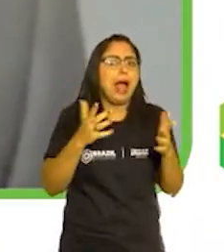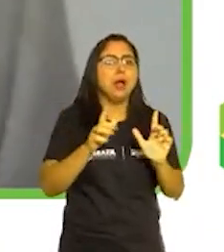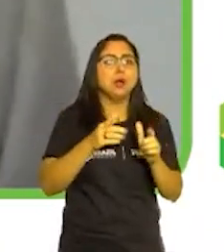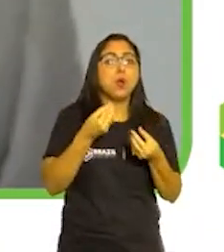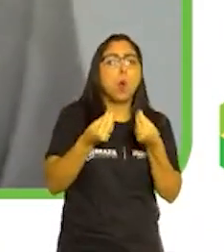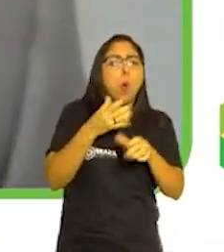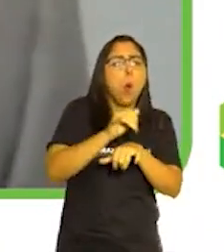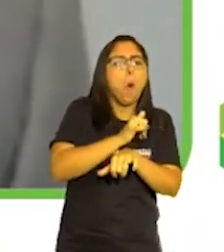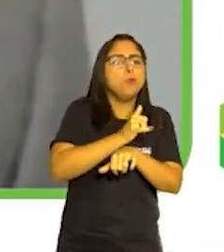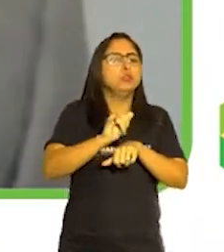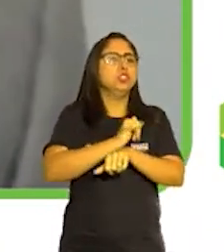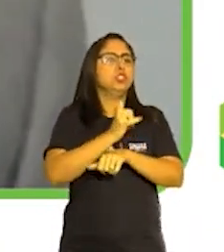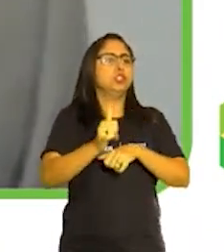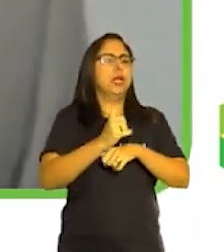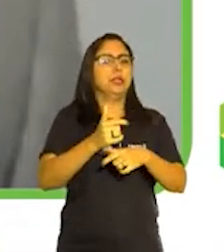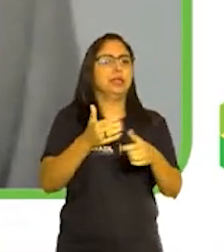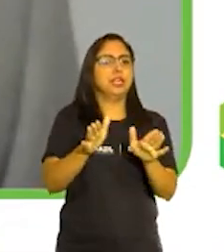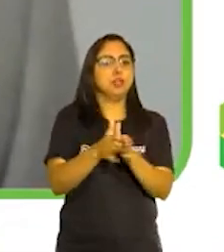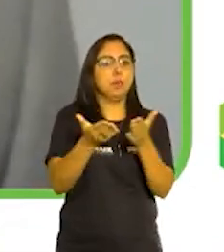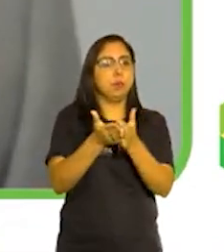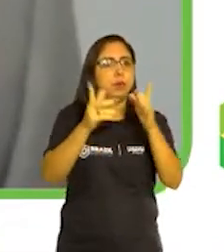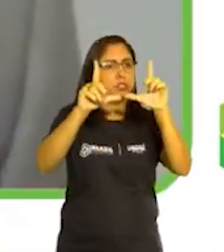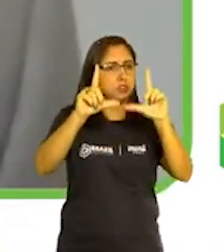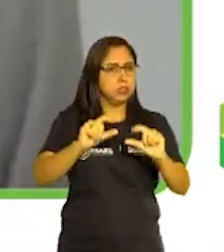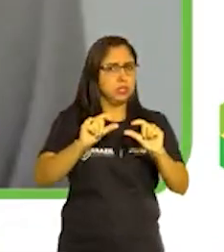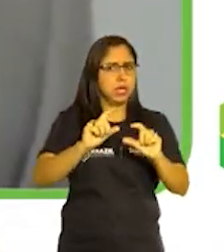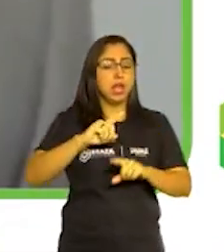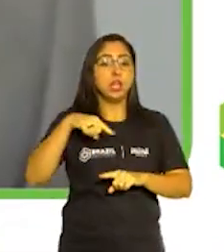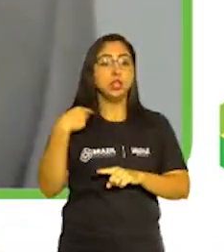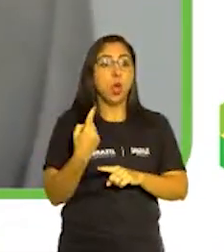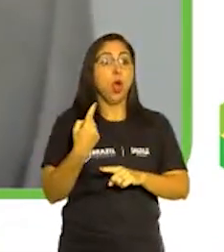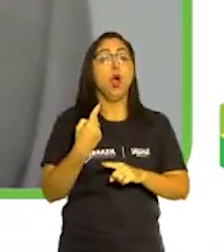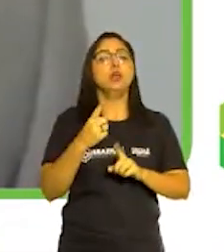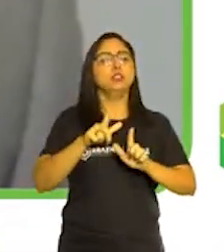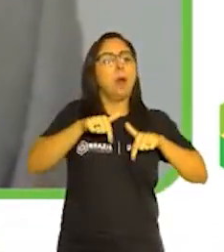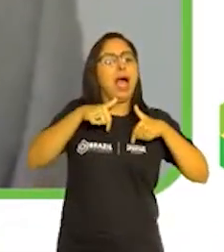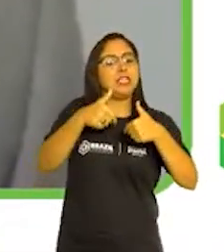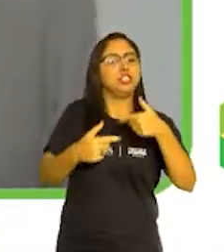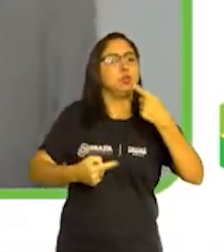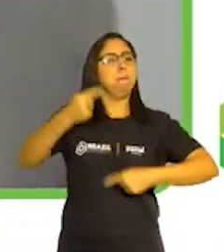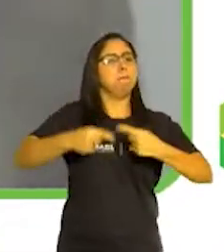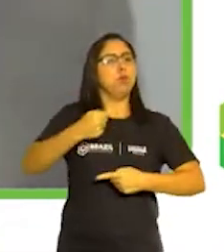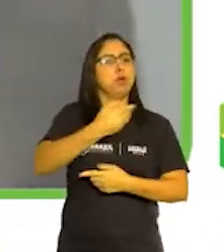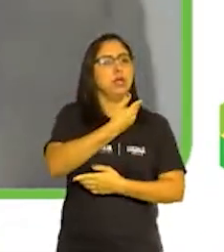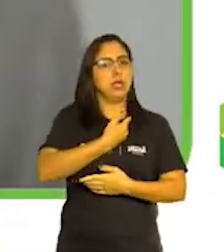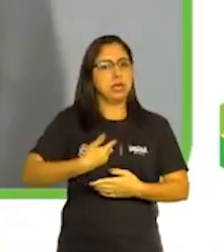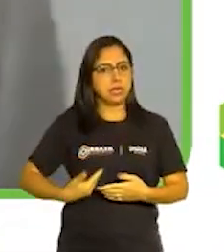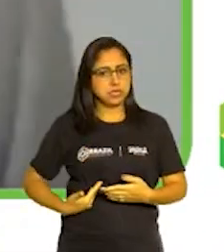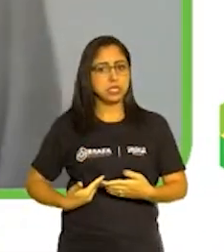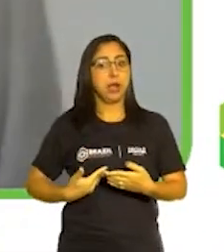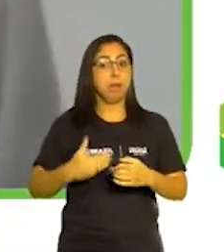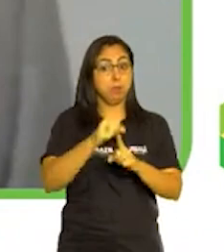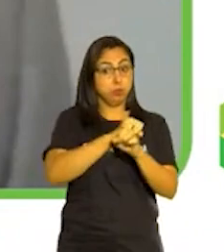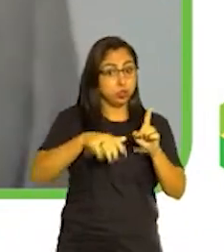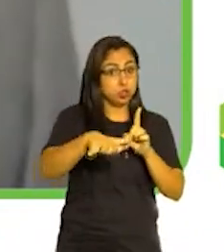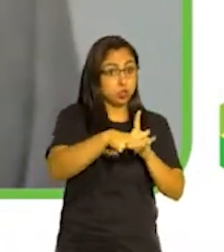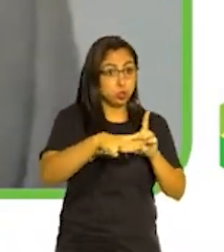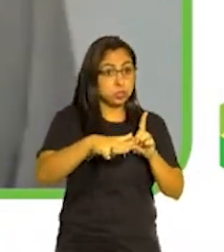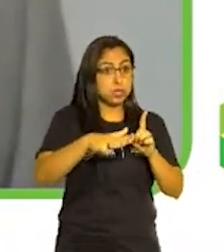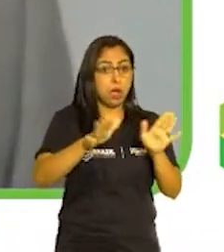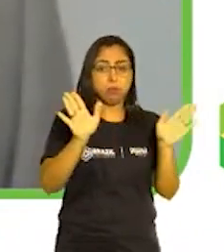Brasil. A gente está, às vezes, fazendo uma política social cega, ou seja, a política social ela é parecida